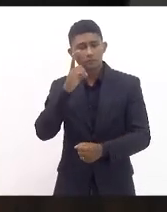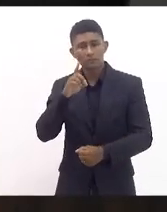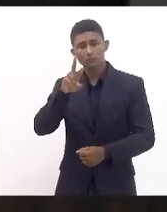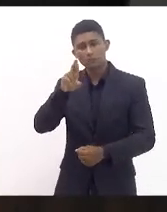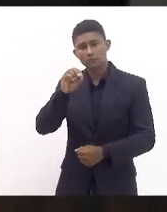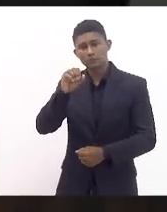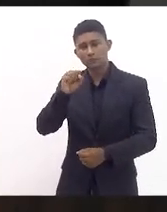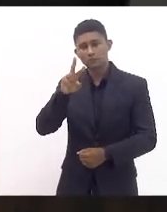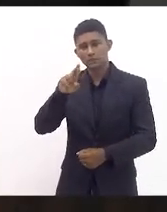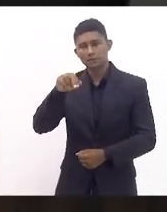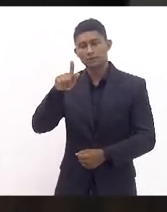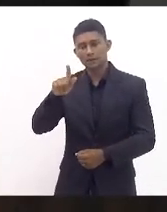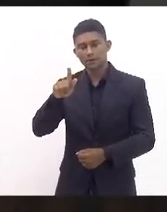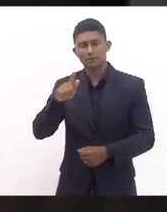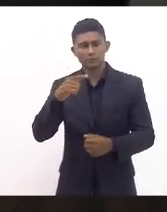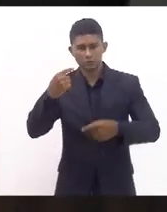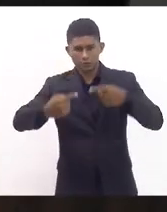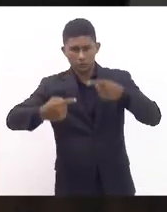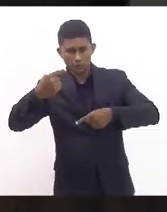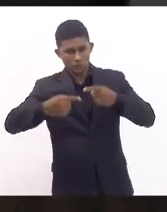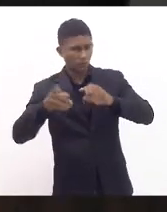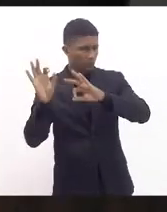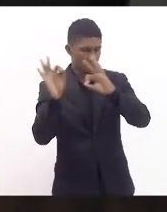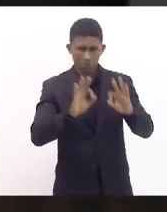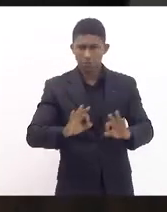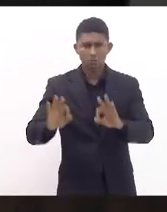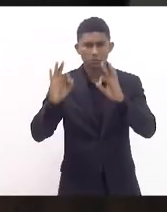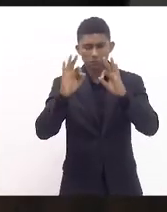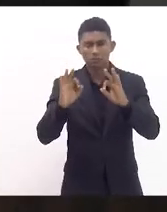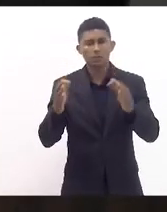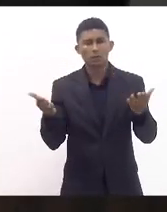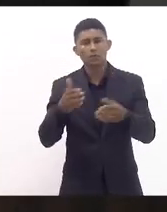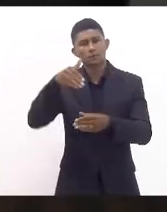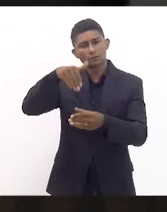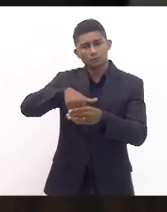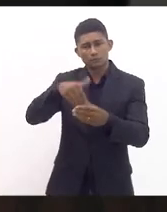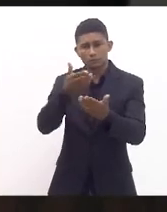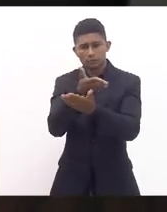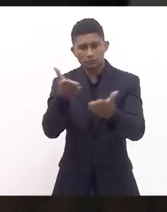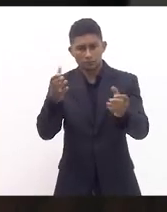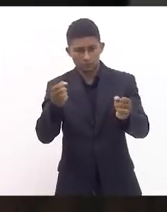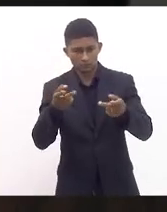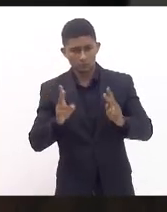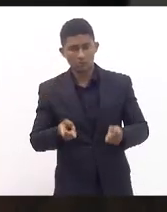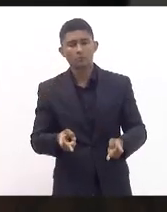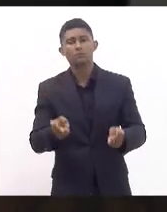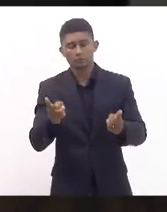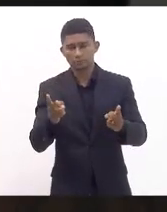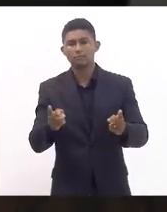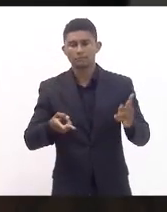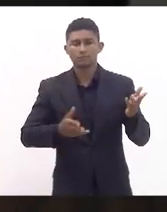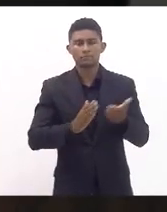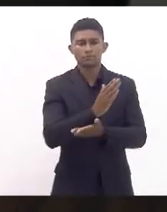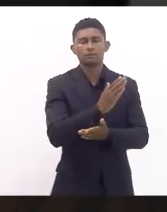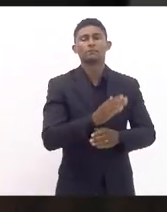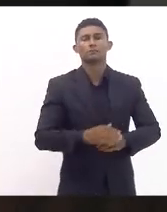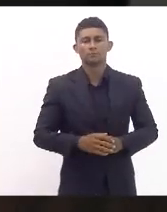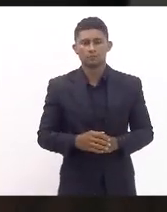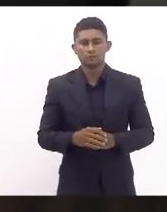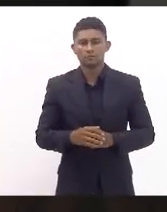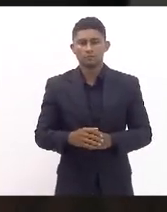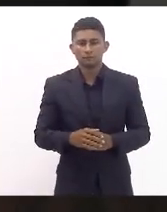Reis. Em discussão, não havendo quem queira discutir, encerra a discussão. Em votação, os senhores que aprovam, permaneçam como estão, aprovado, vai à